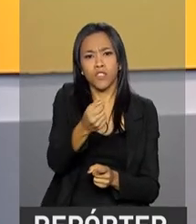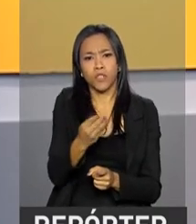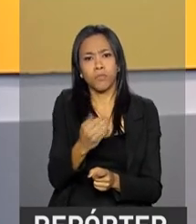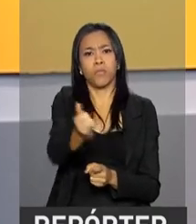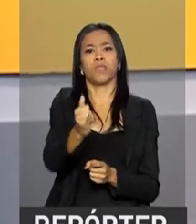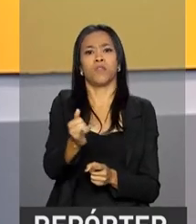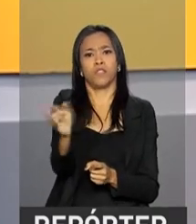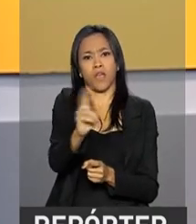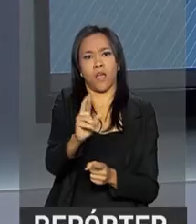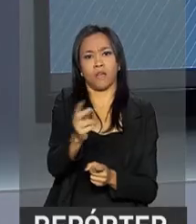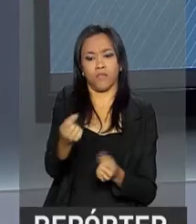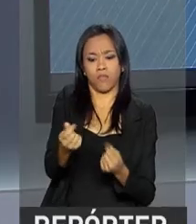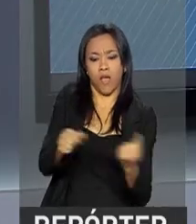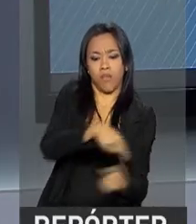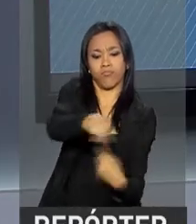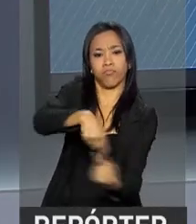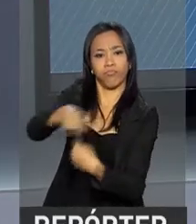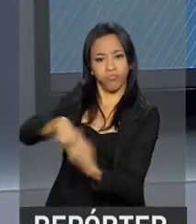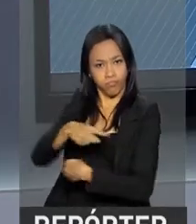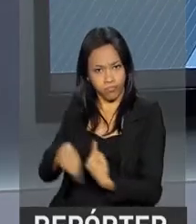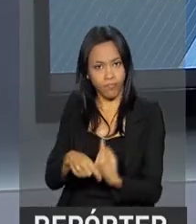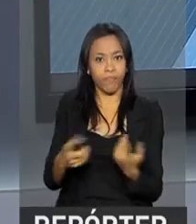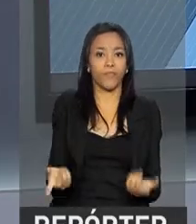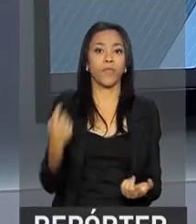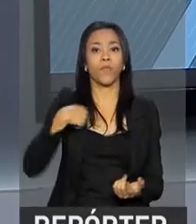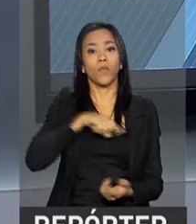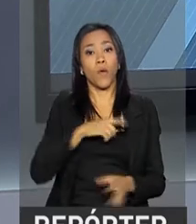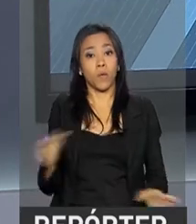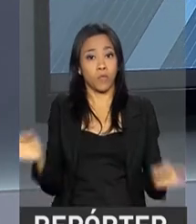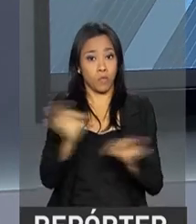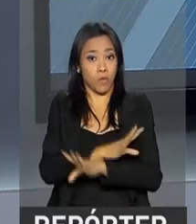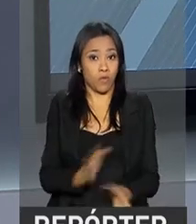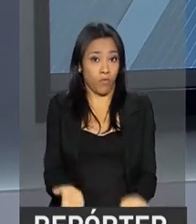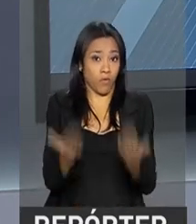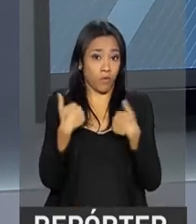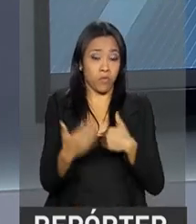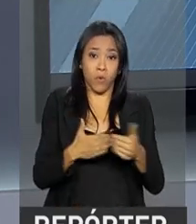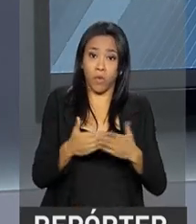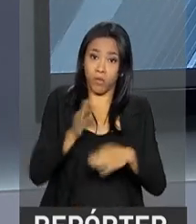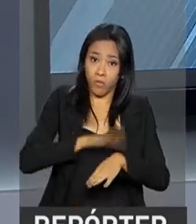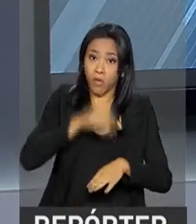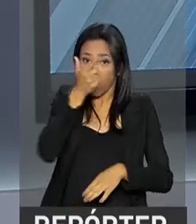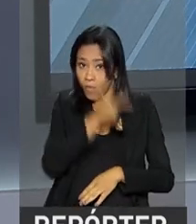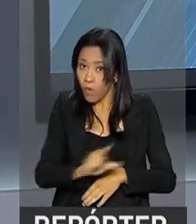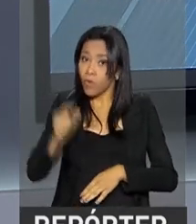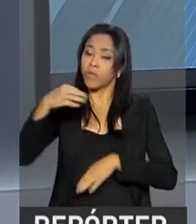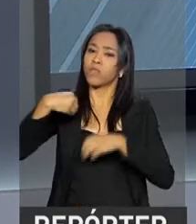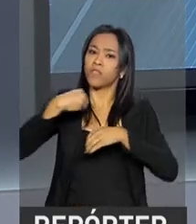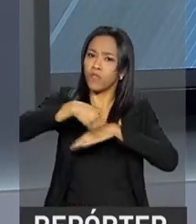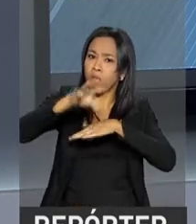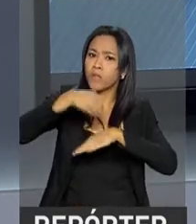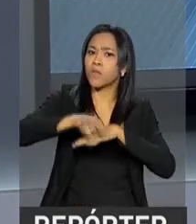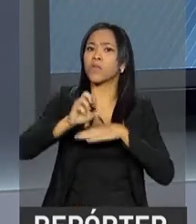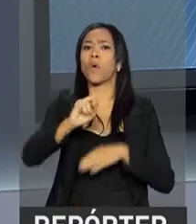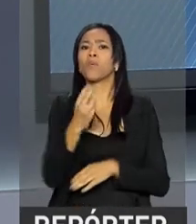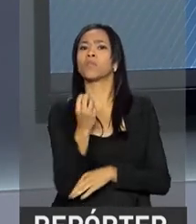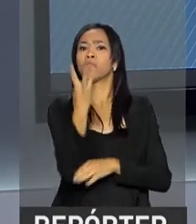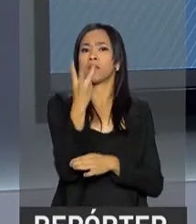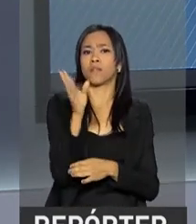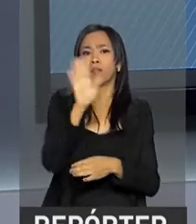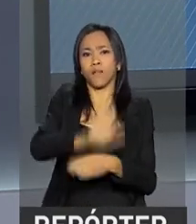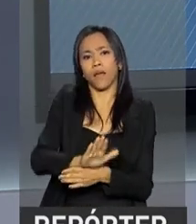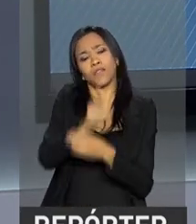na economia nós ficamos por aqui voltamos a qualquer momento com outras informações ou às três da tarde na próxima edição